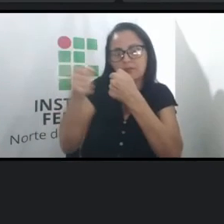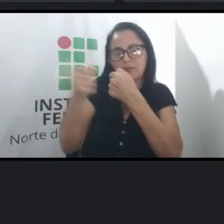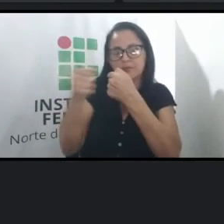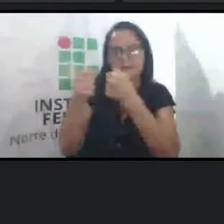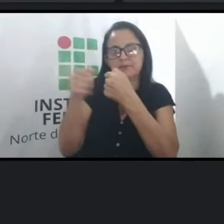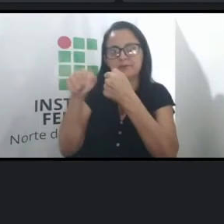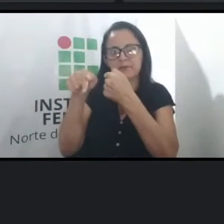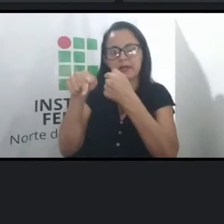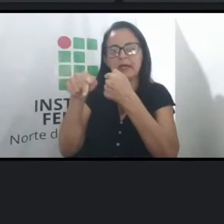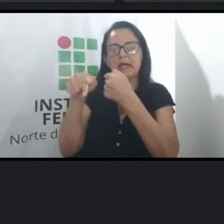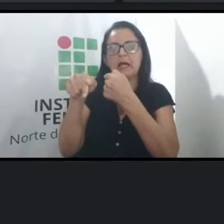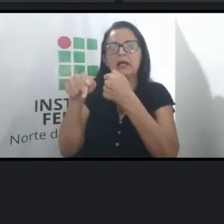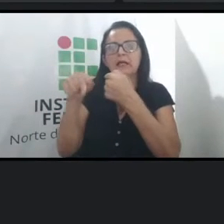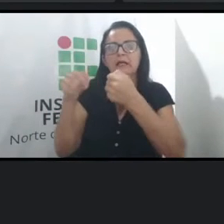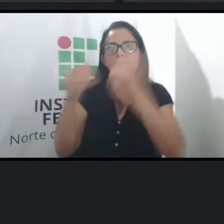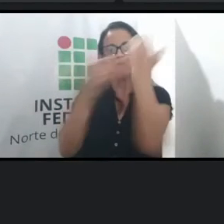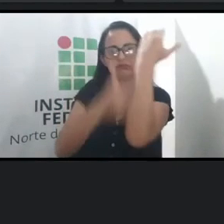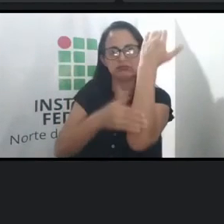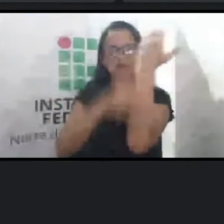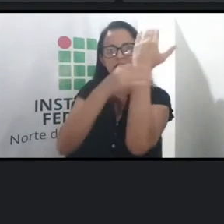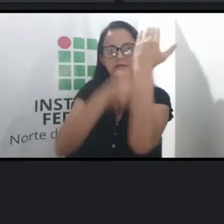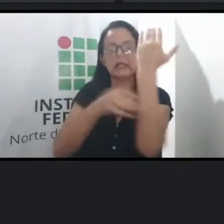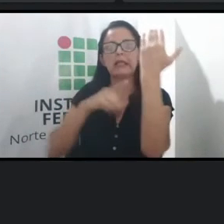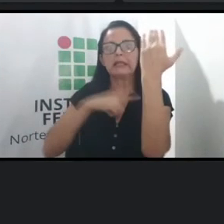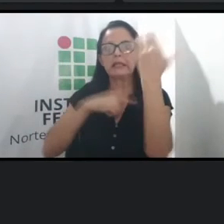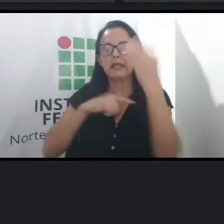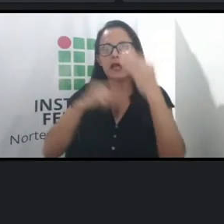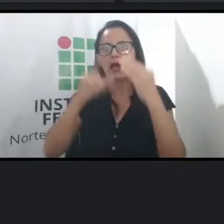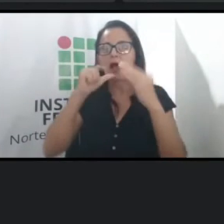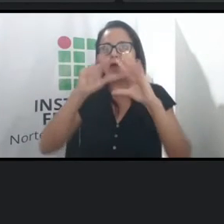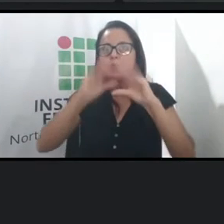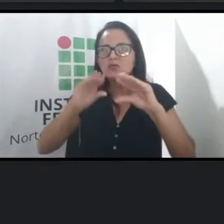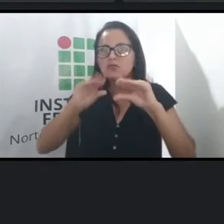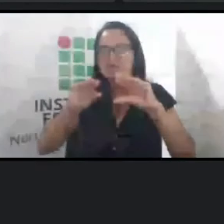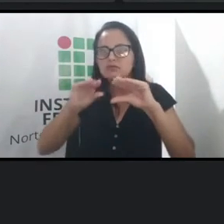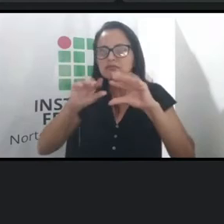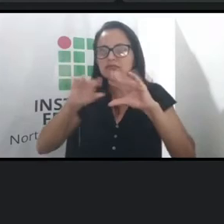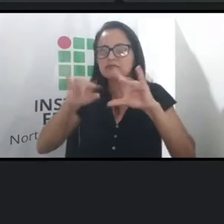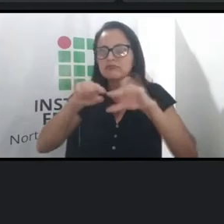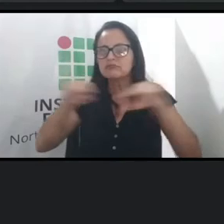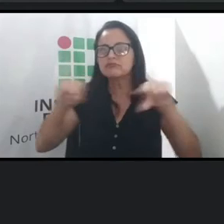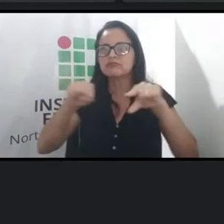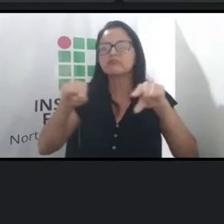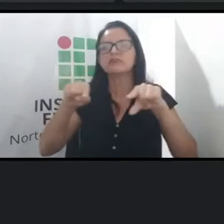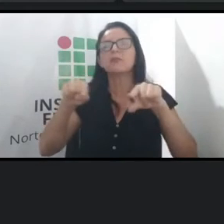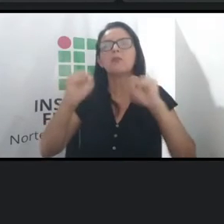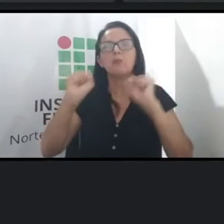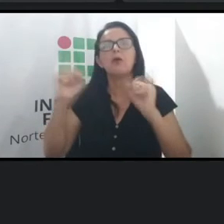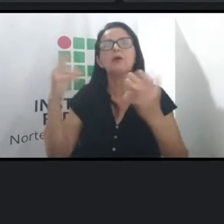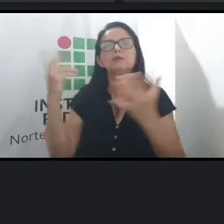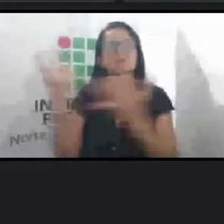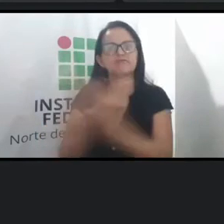possuir umidade conduz eletricidade, pode ocasionar também um choque elétrico.